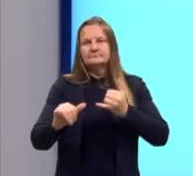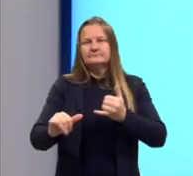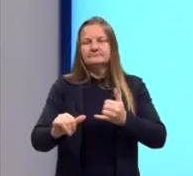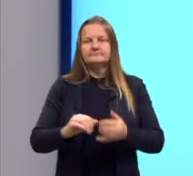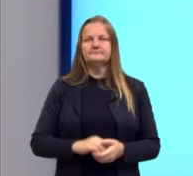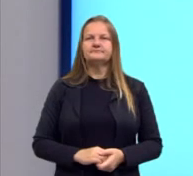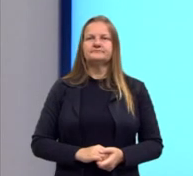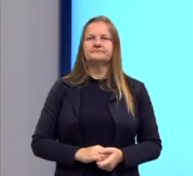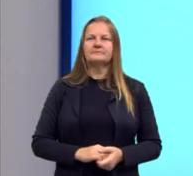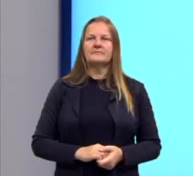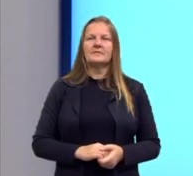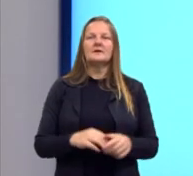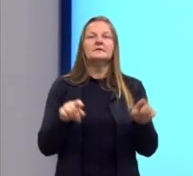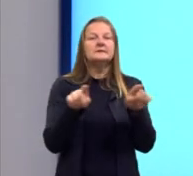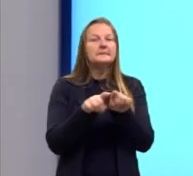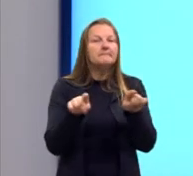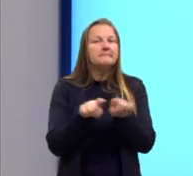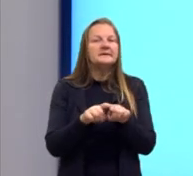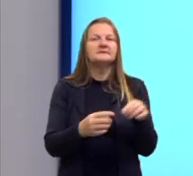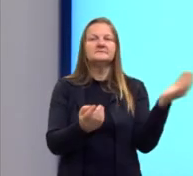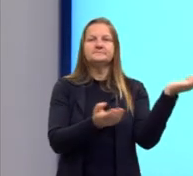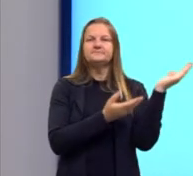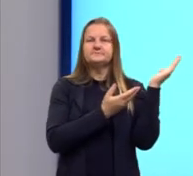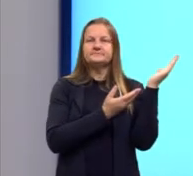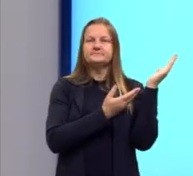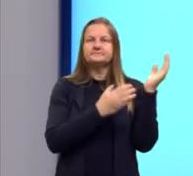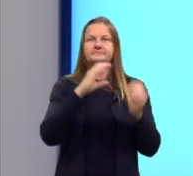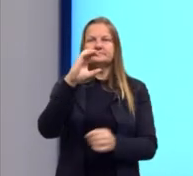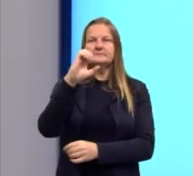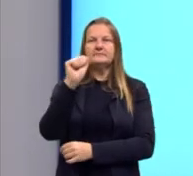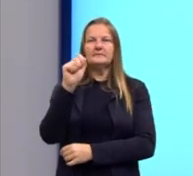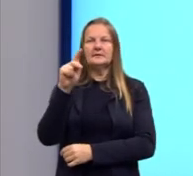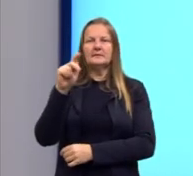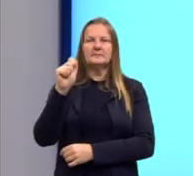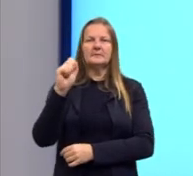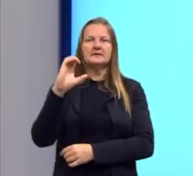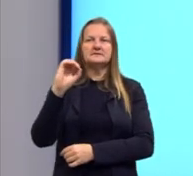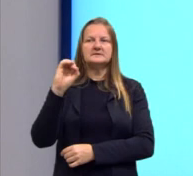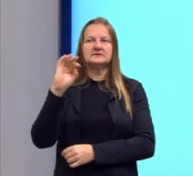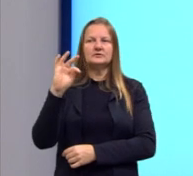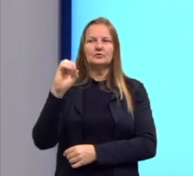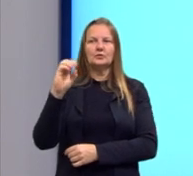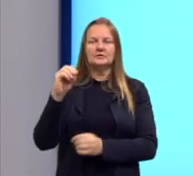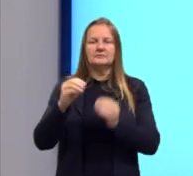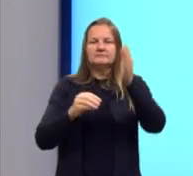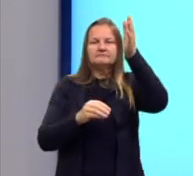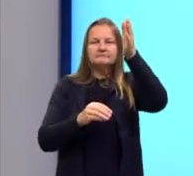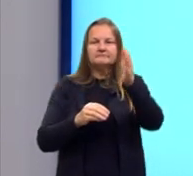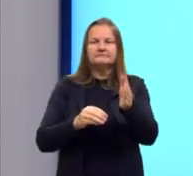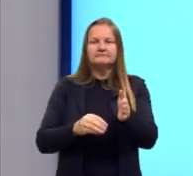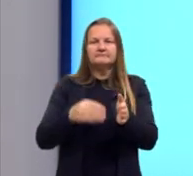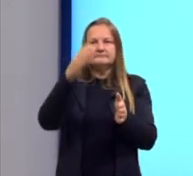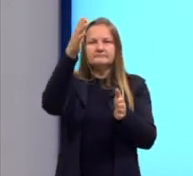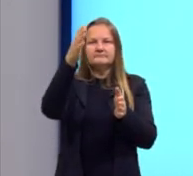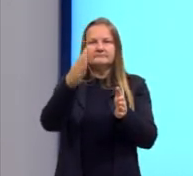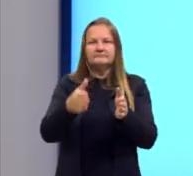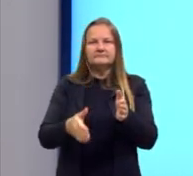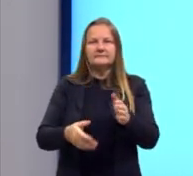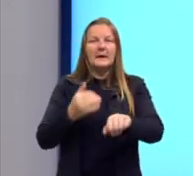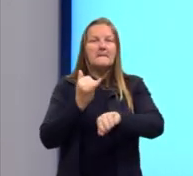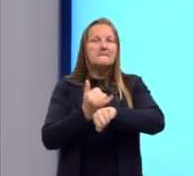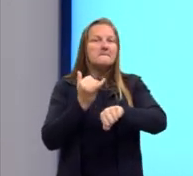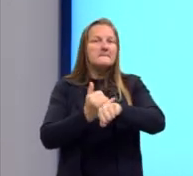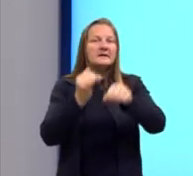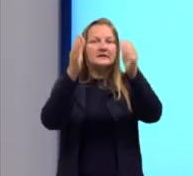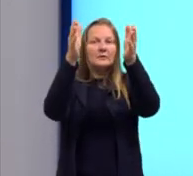bom depois a gente tem também os capacitores né é consiste em duas placas metálicas paralelas que a gente tem que no